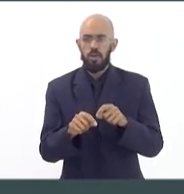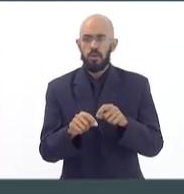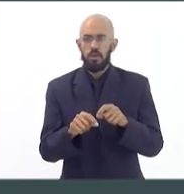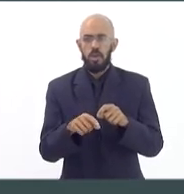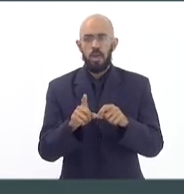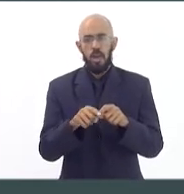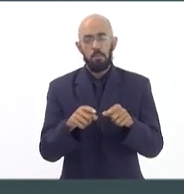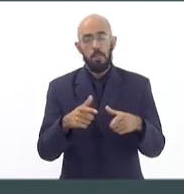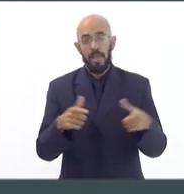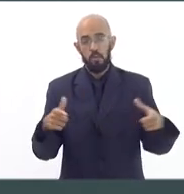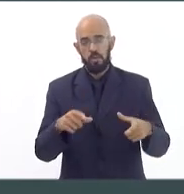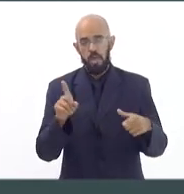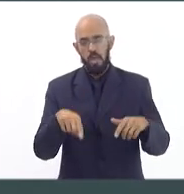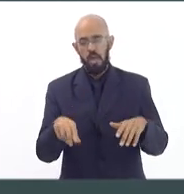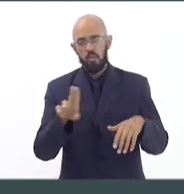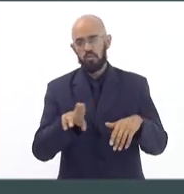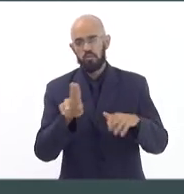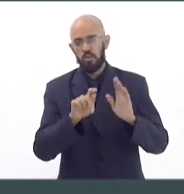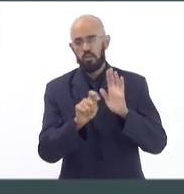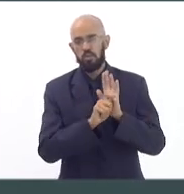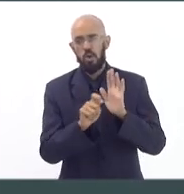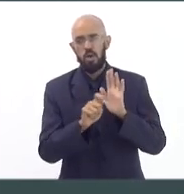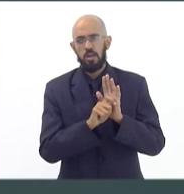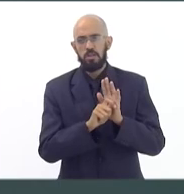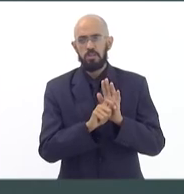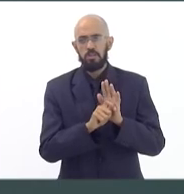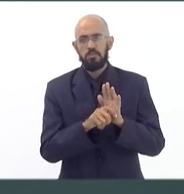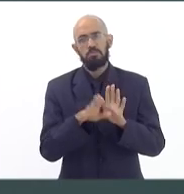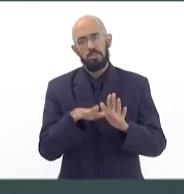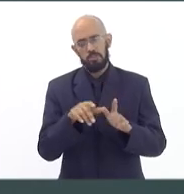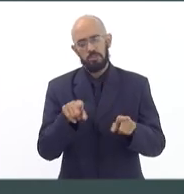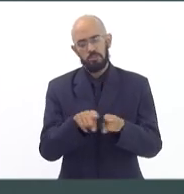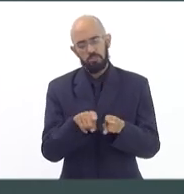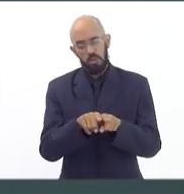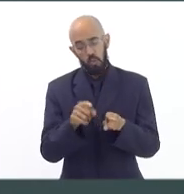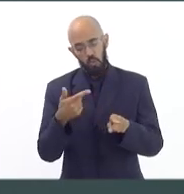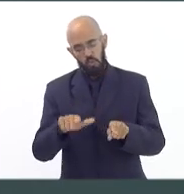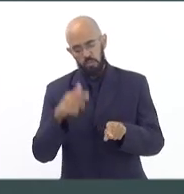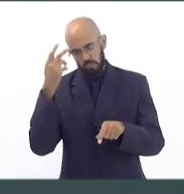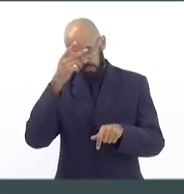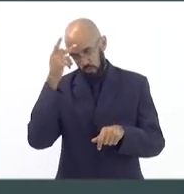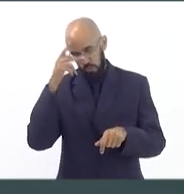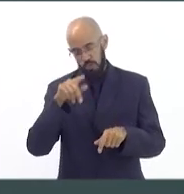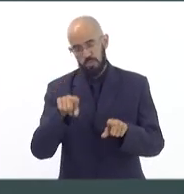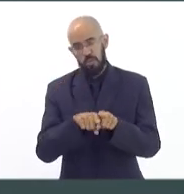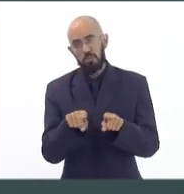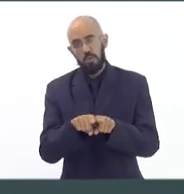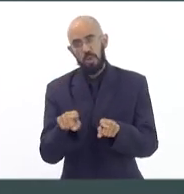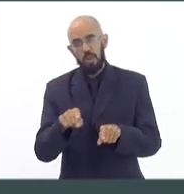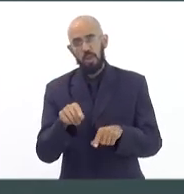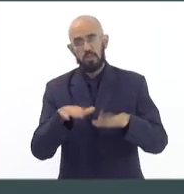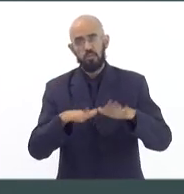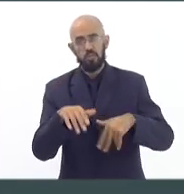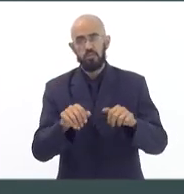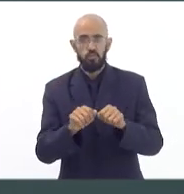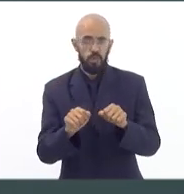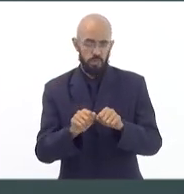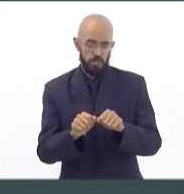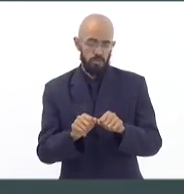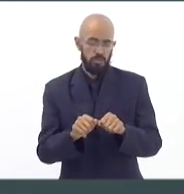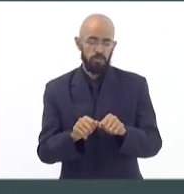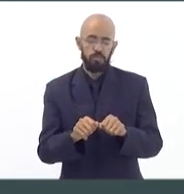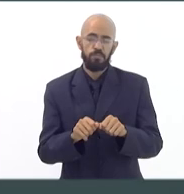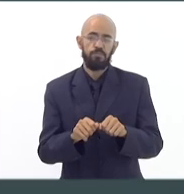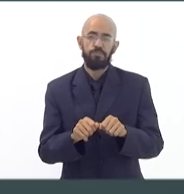são os usuários de drogas até o grande volume claro que outras pessoas também se Aventura Como disse o Léo Major